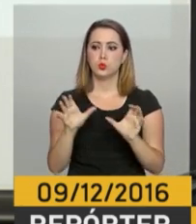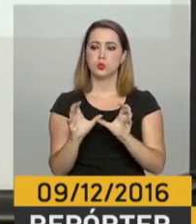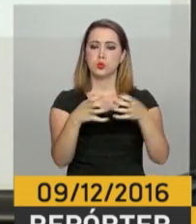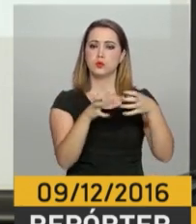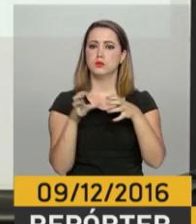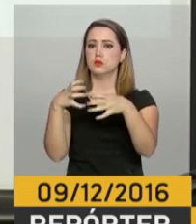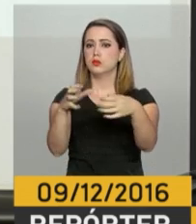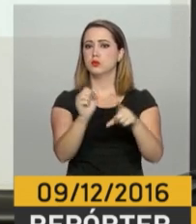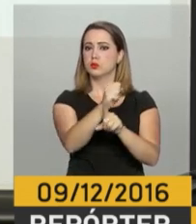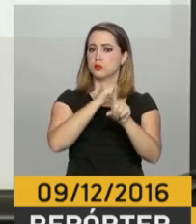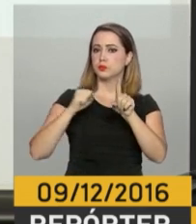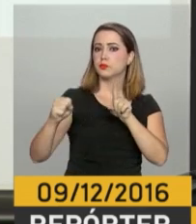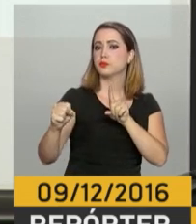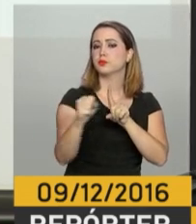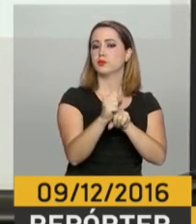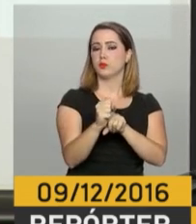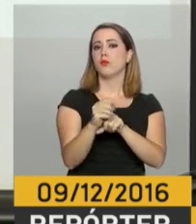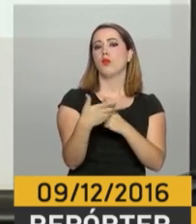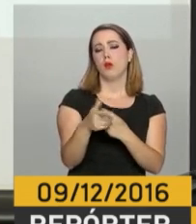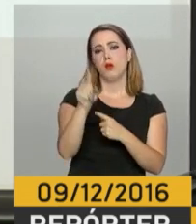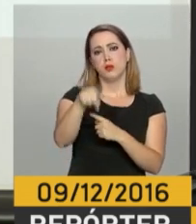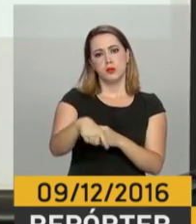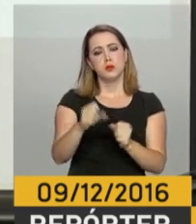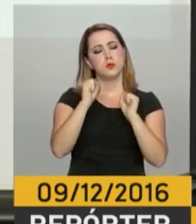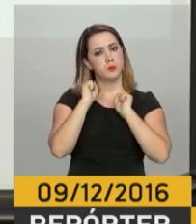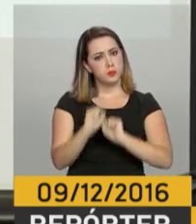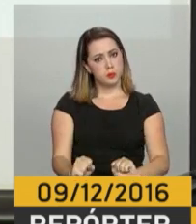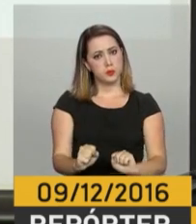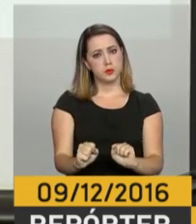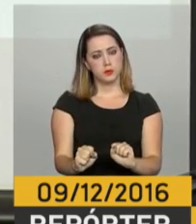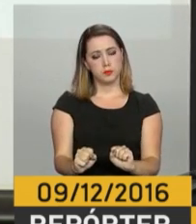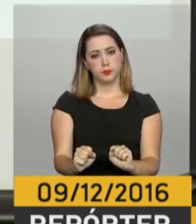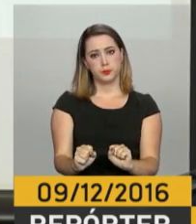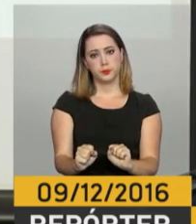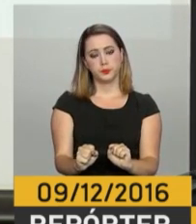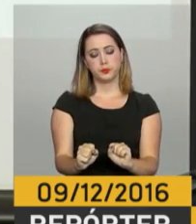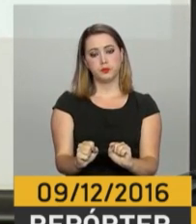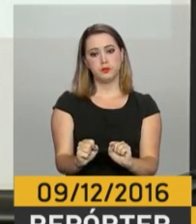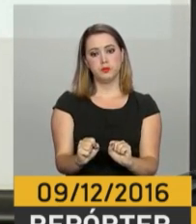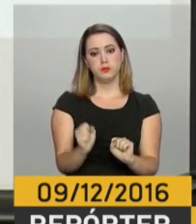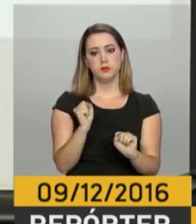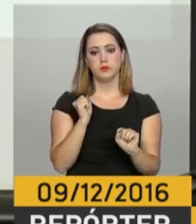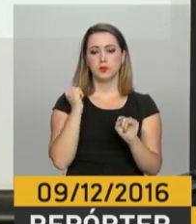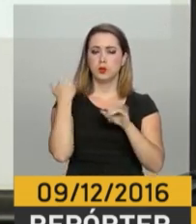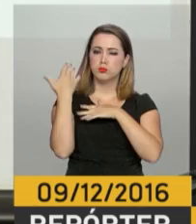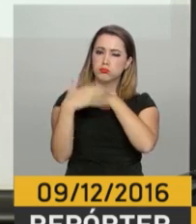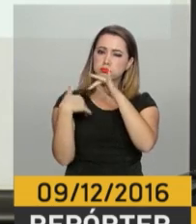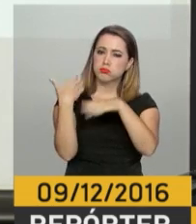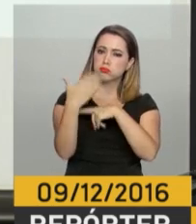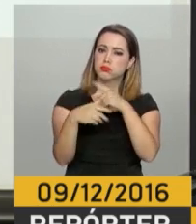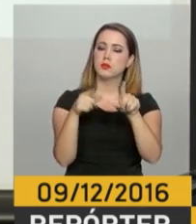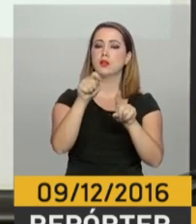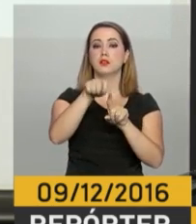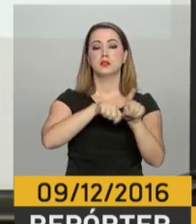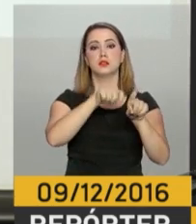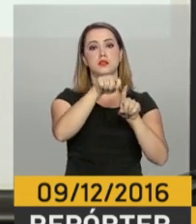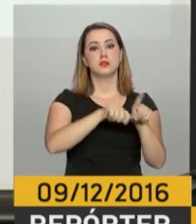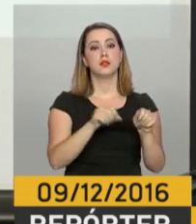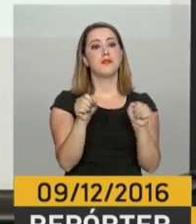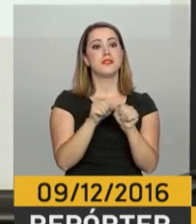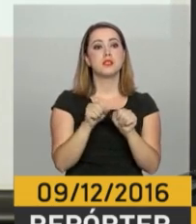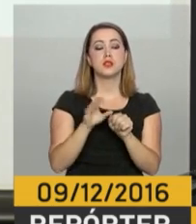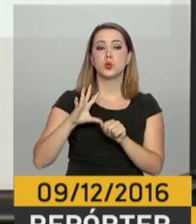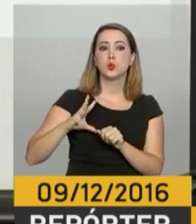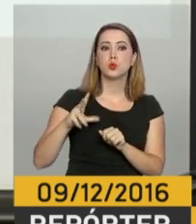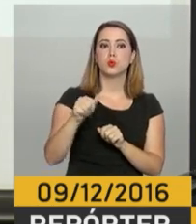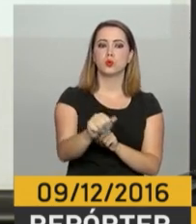sociais. Isso que nos permitiu, na verdade, ao longo desses poucos meses, fazer tudo aquilo que